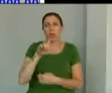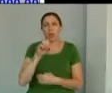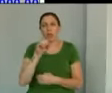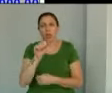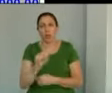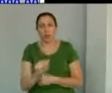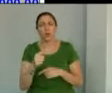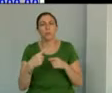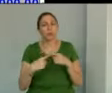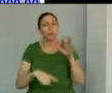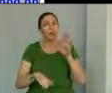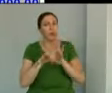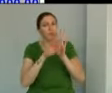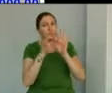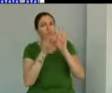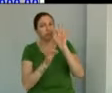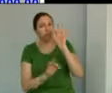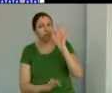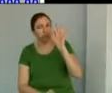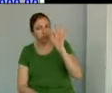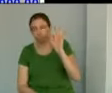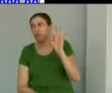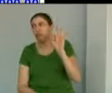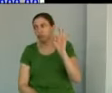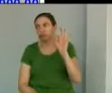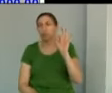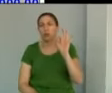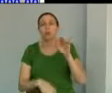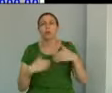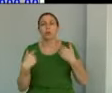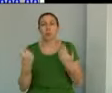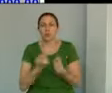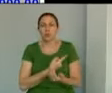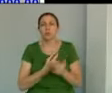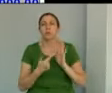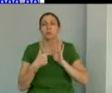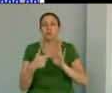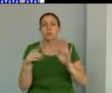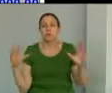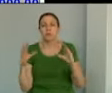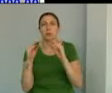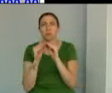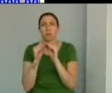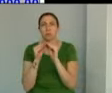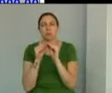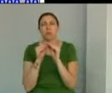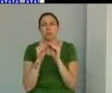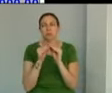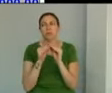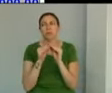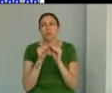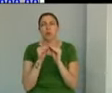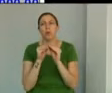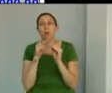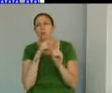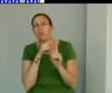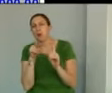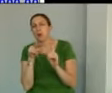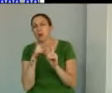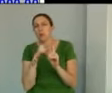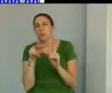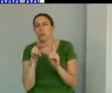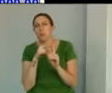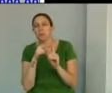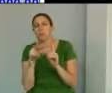muito grande, bem extensa, né? Então, nós vamos aqui estar apresentando de forma bem resumida, então, as principais estimativas aí para